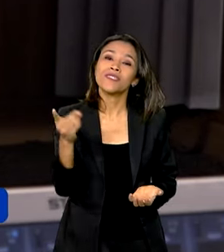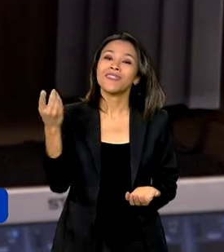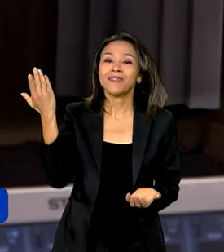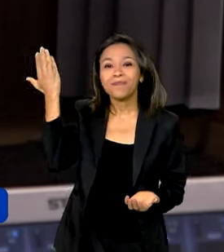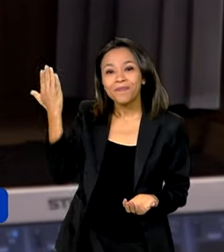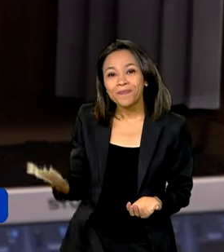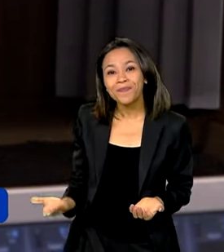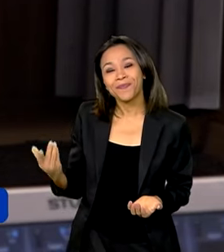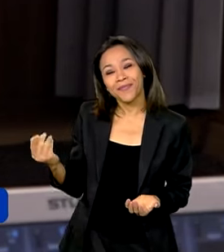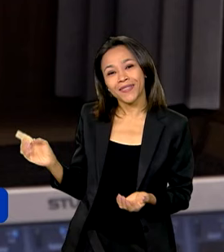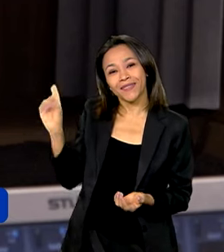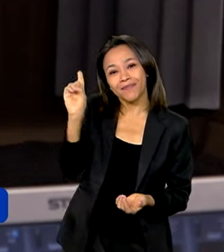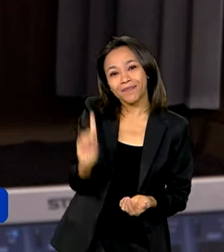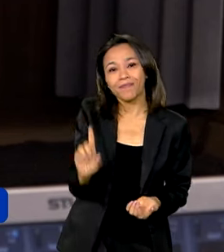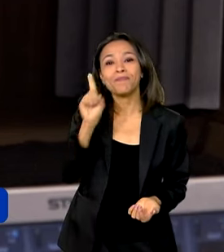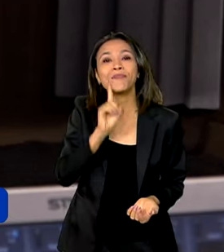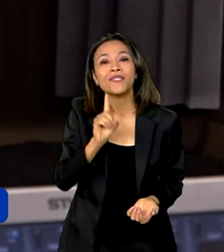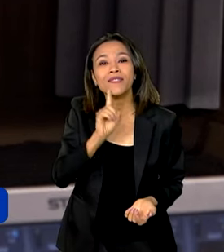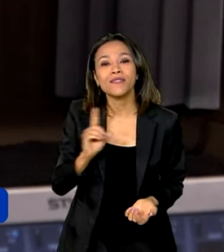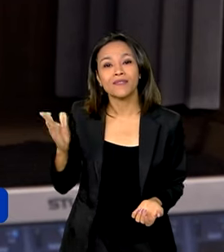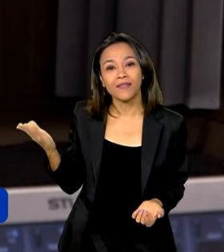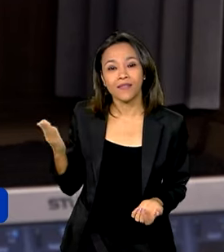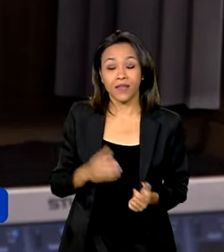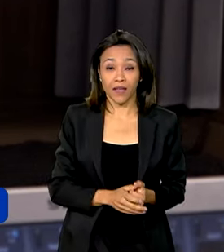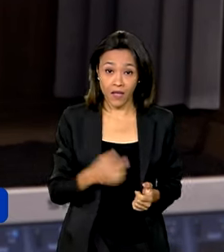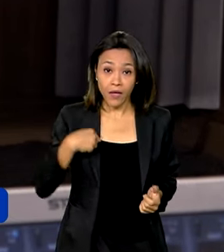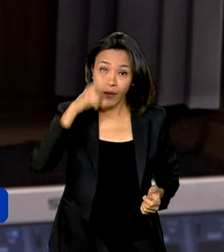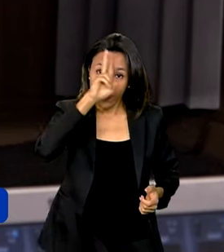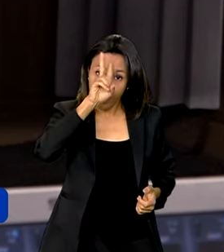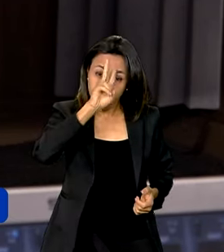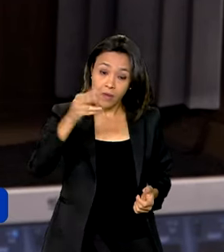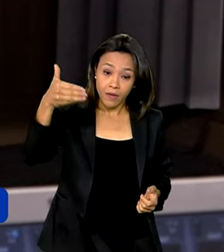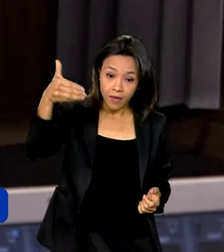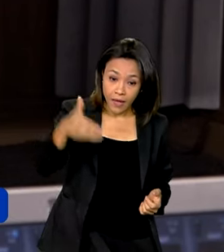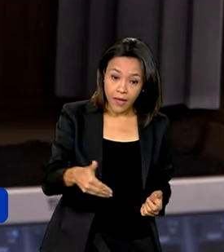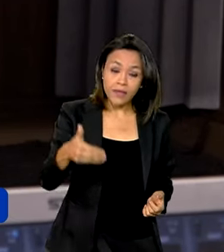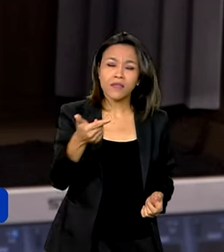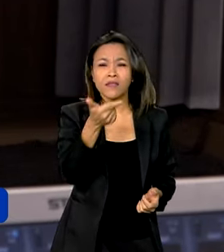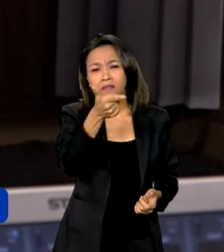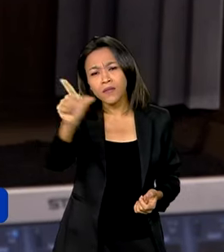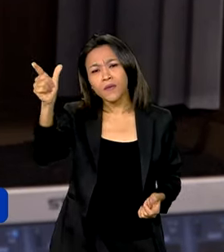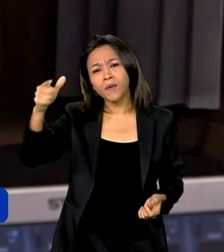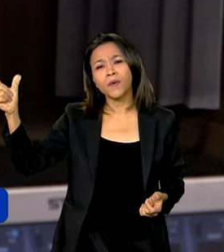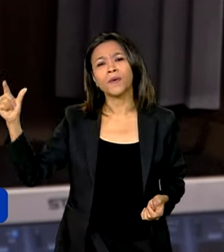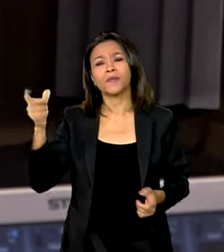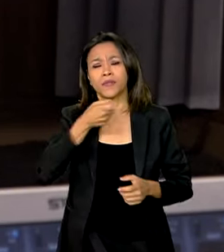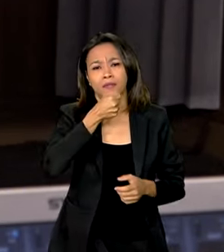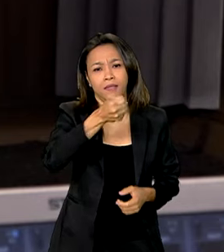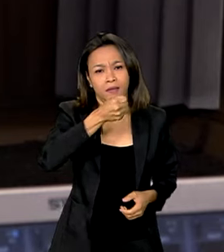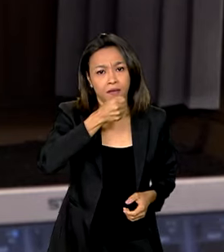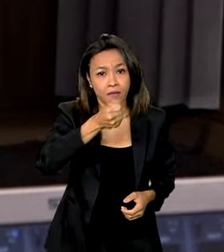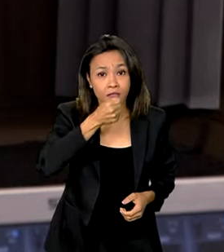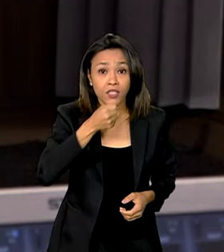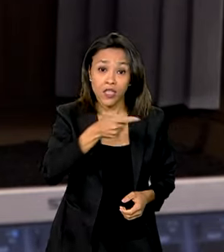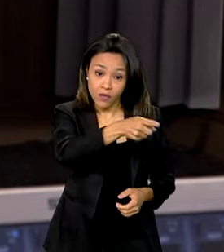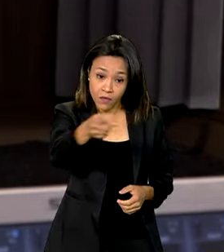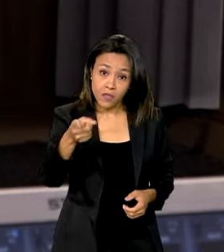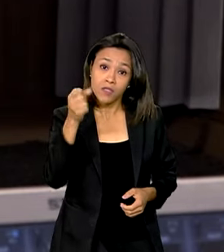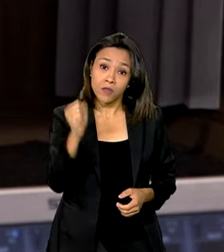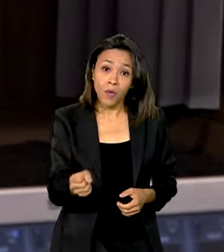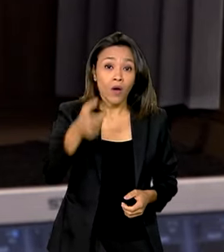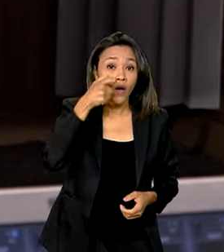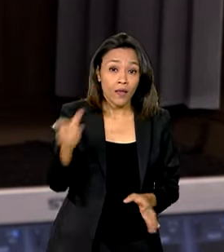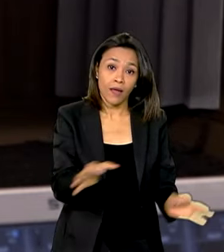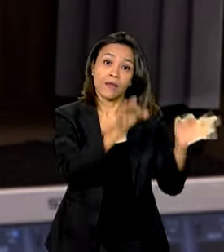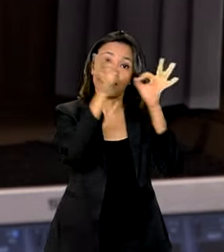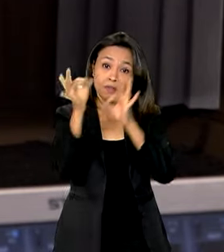Saúde Nísia Trindade e eu lembro a você que essa e outras entrevistas você pode ver tanto acompanhar